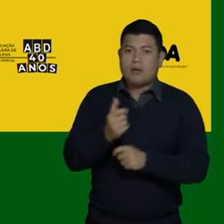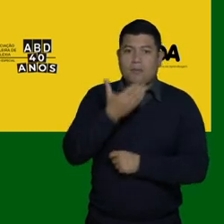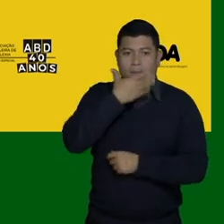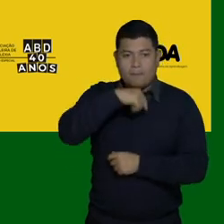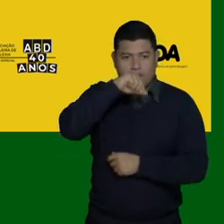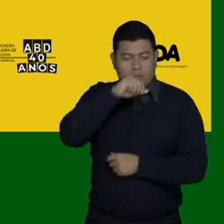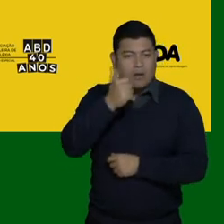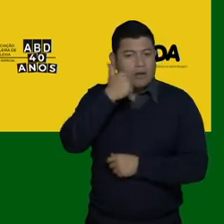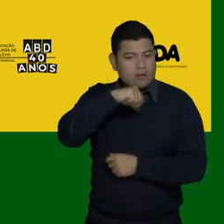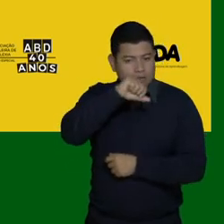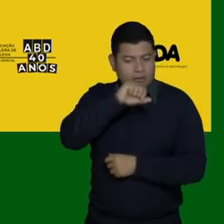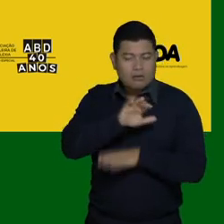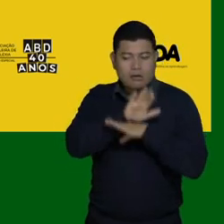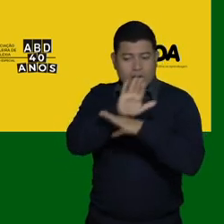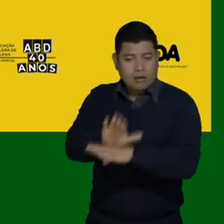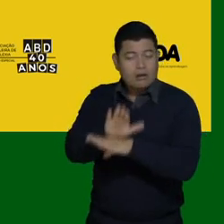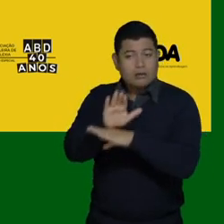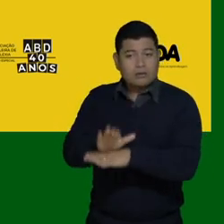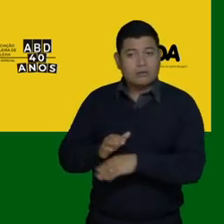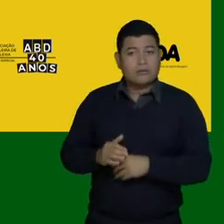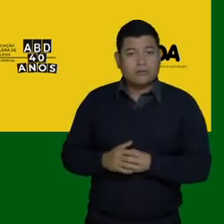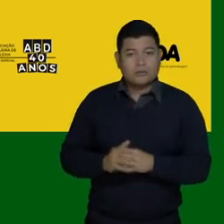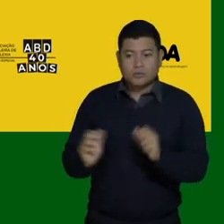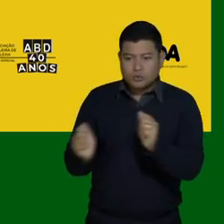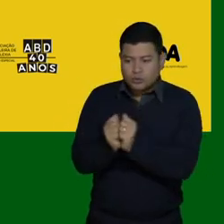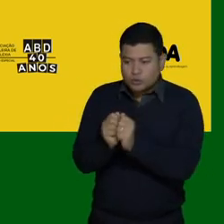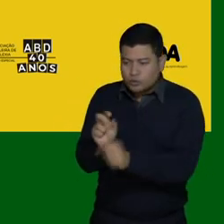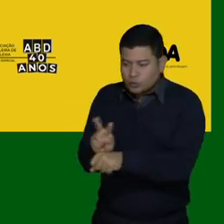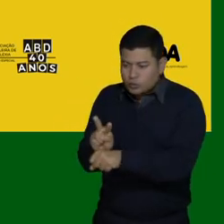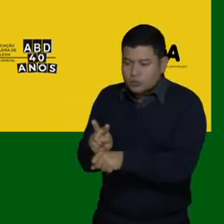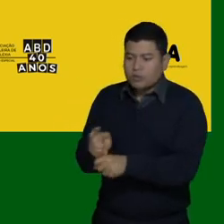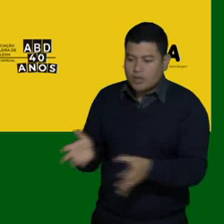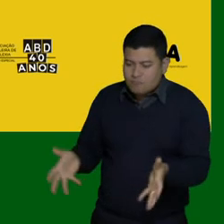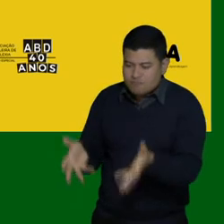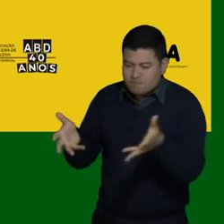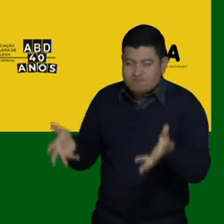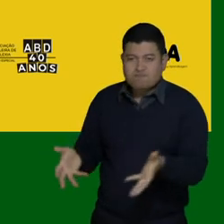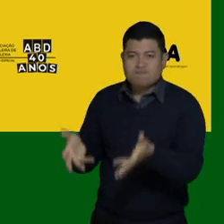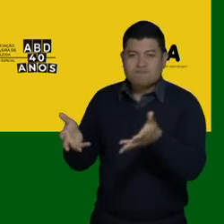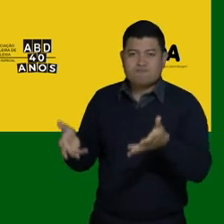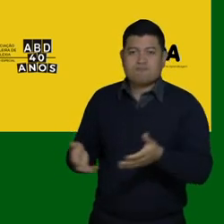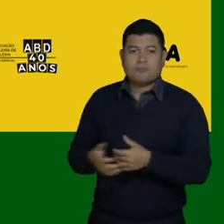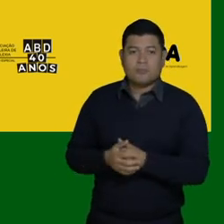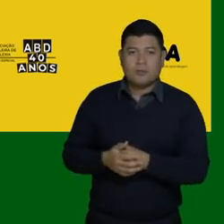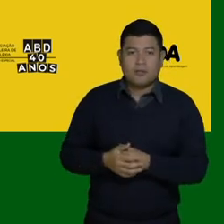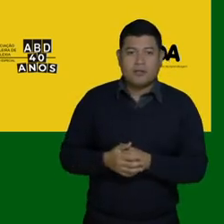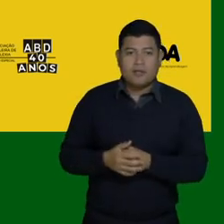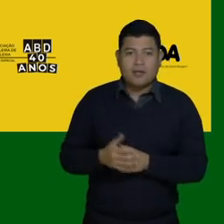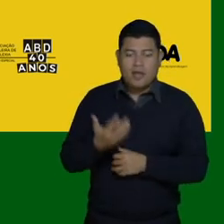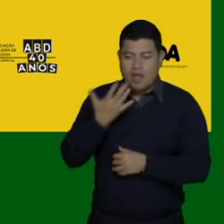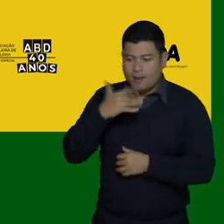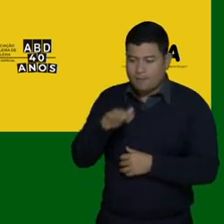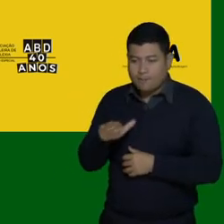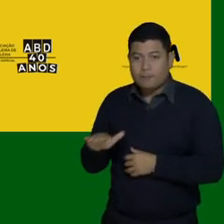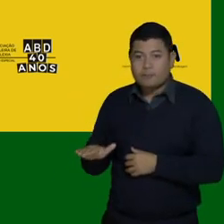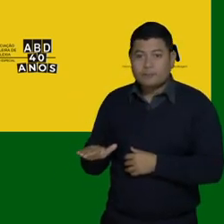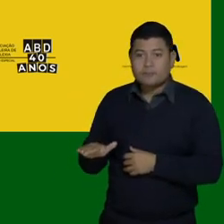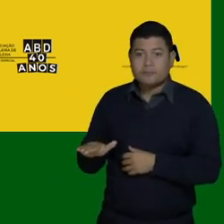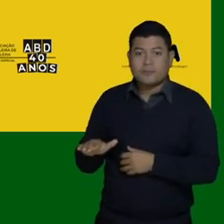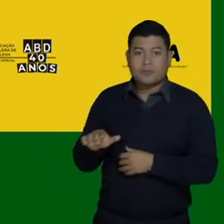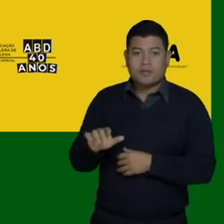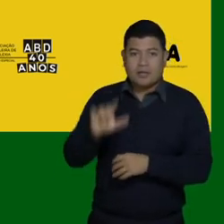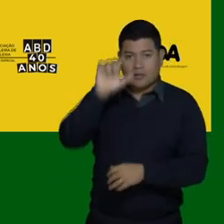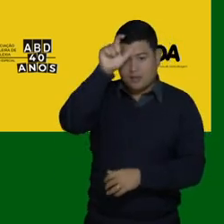ã tão sempre ao lado sempre incentivando né e a Menorzinha além da dislexia tem um